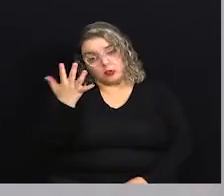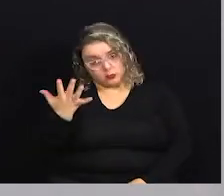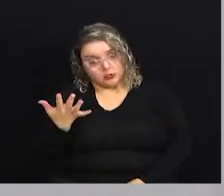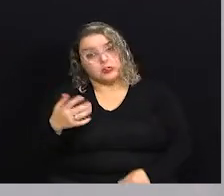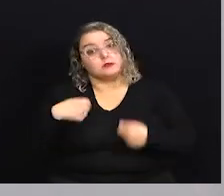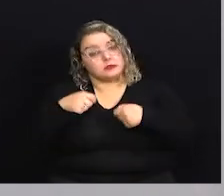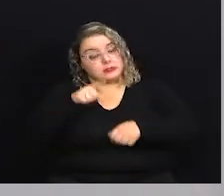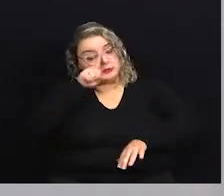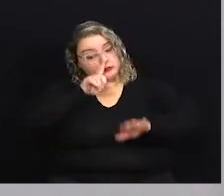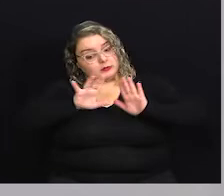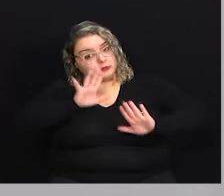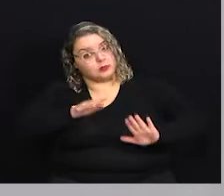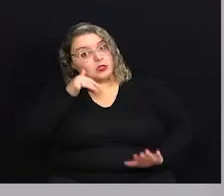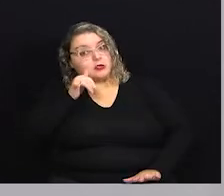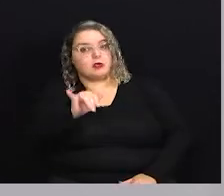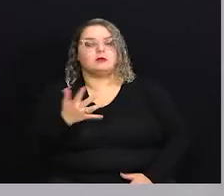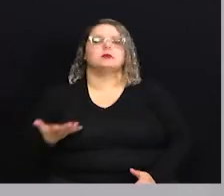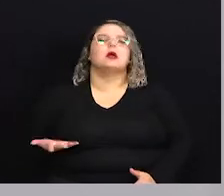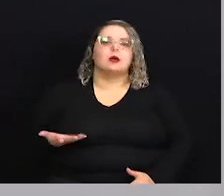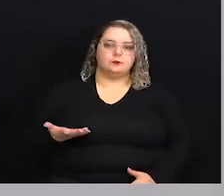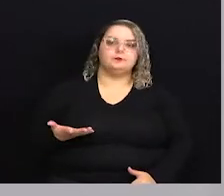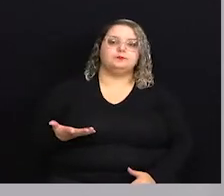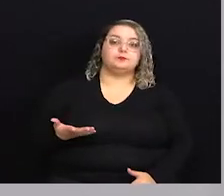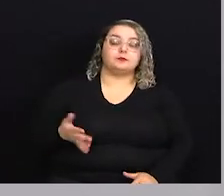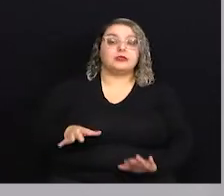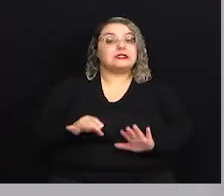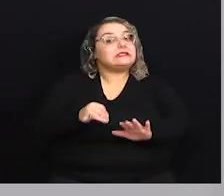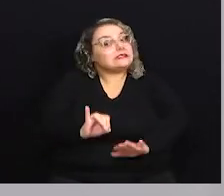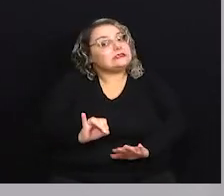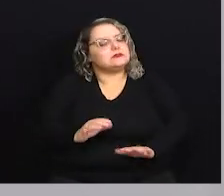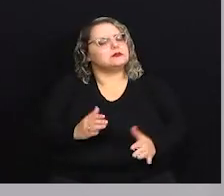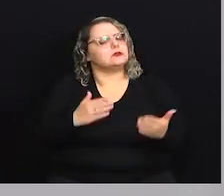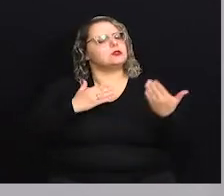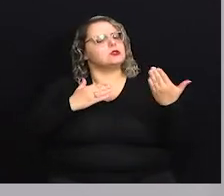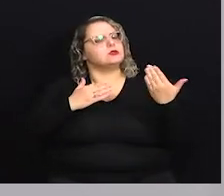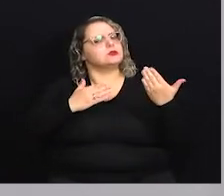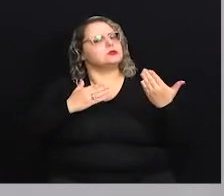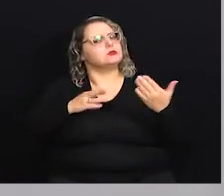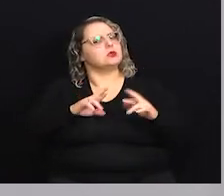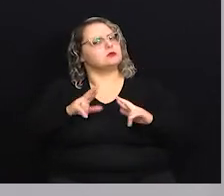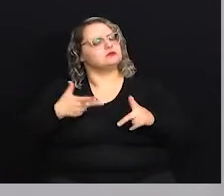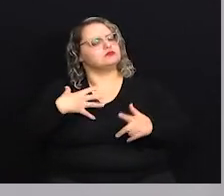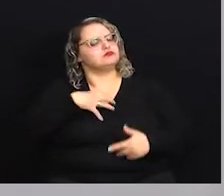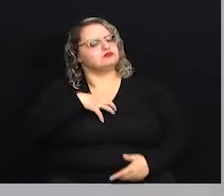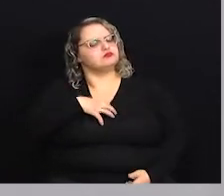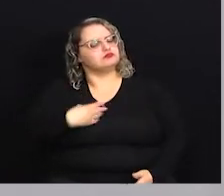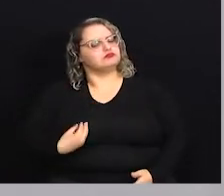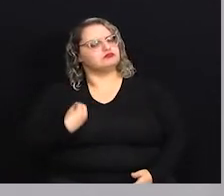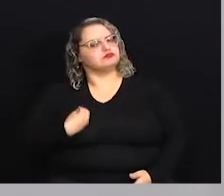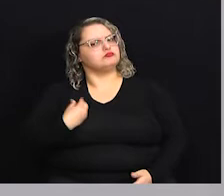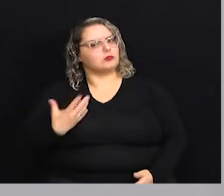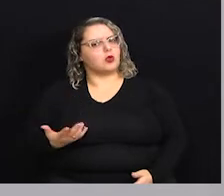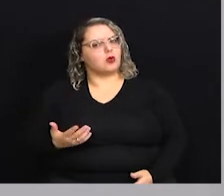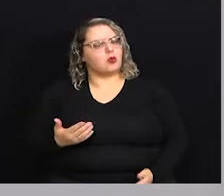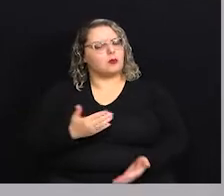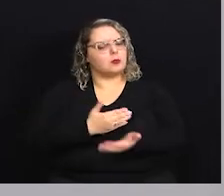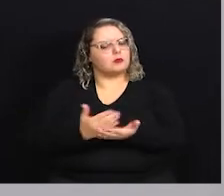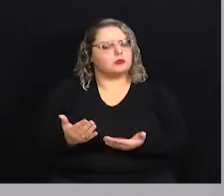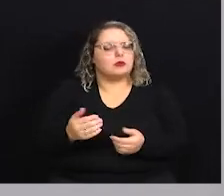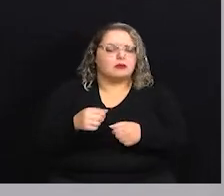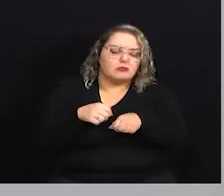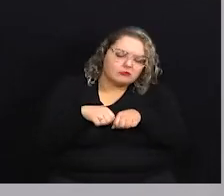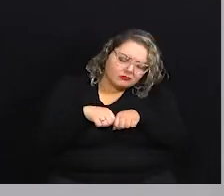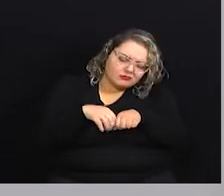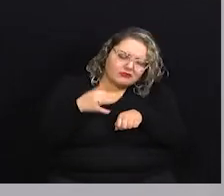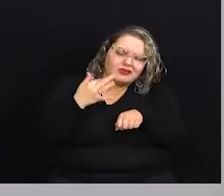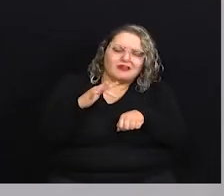acessar. Acidentes acontecem, então a gente tem que fazer o máximo possível para intervir. Mas qualquer suspeita dessas mudanças do estilo de vida do